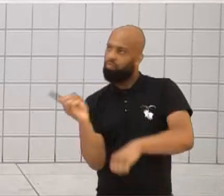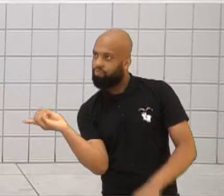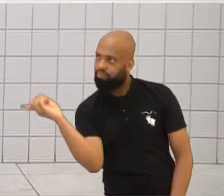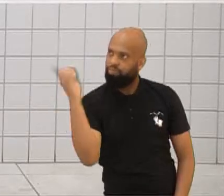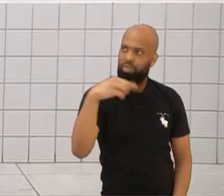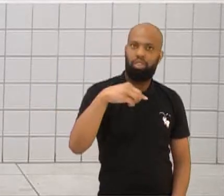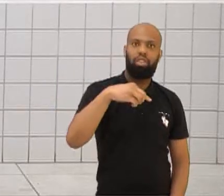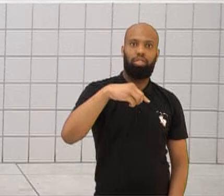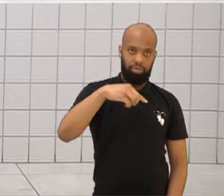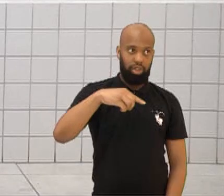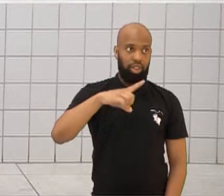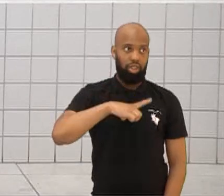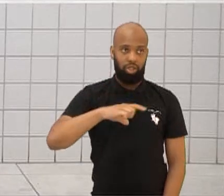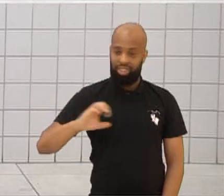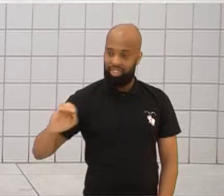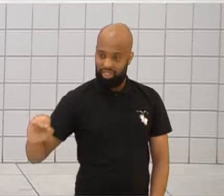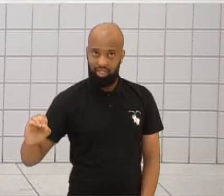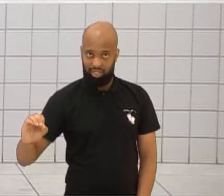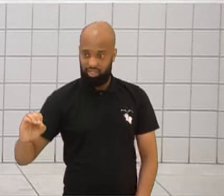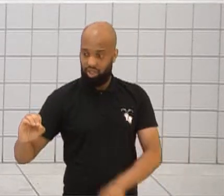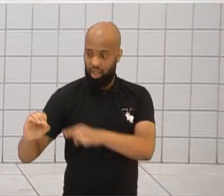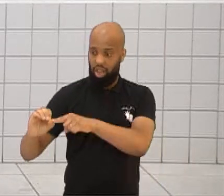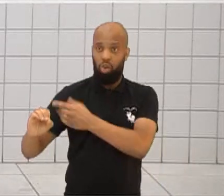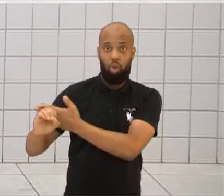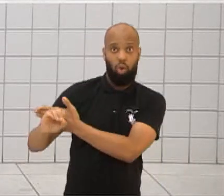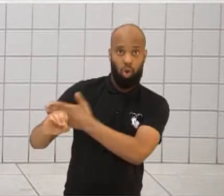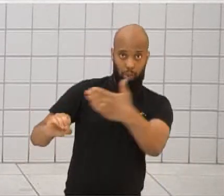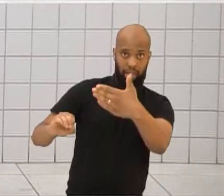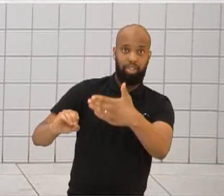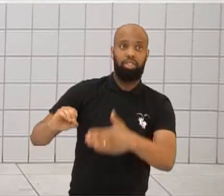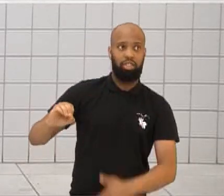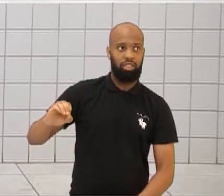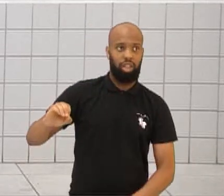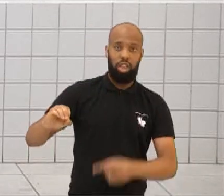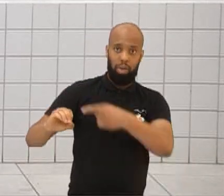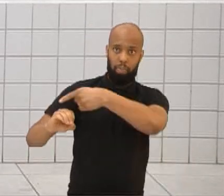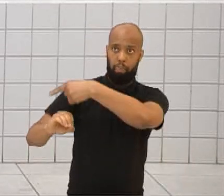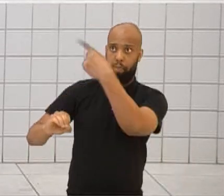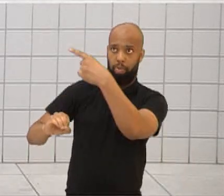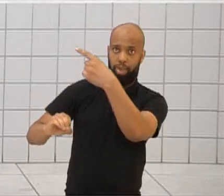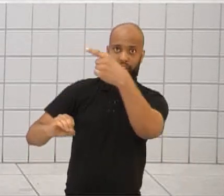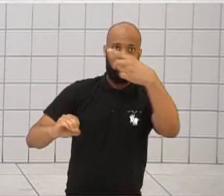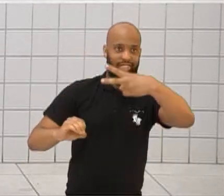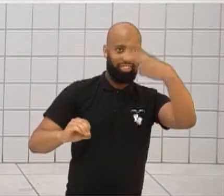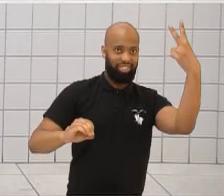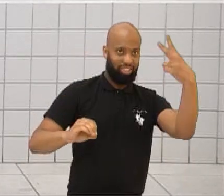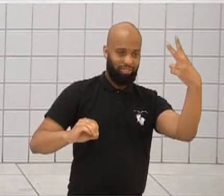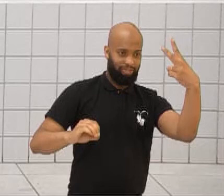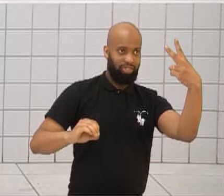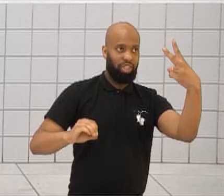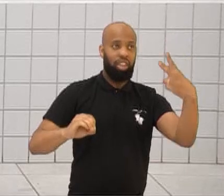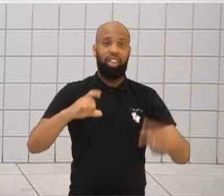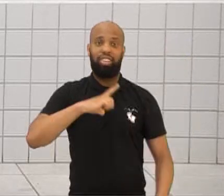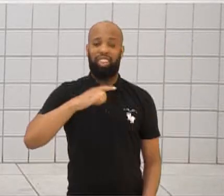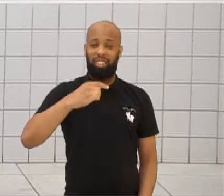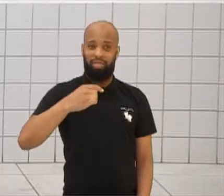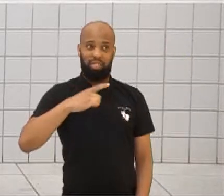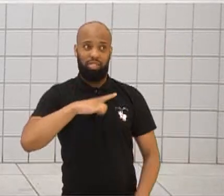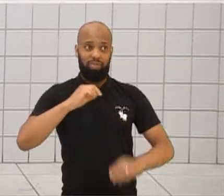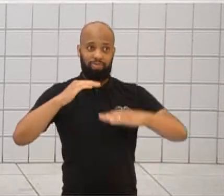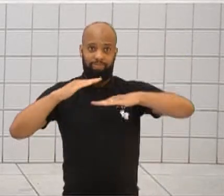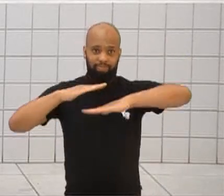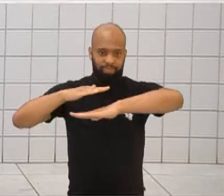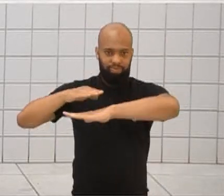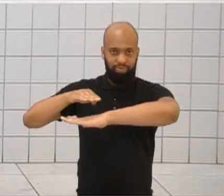é o zero, que é a origem. Então, você vai lendo para lá. Então, aqui é o primeiro quadrante, segundo quadrante. Então, veja que os dois primeiros quadrantes ficam na